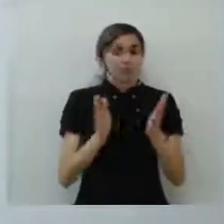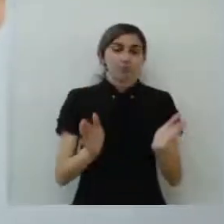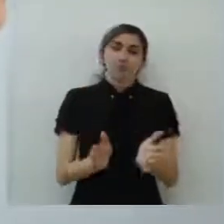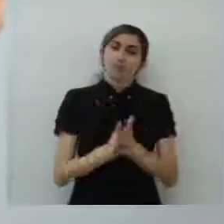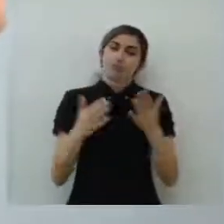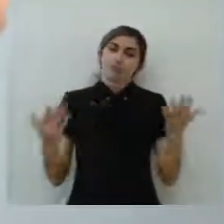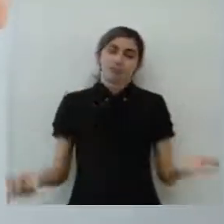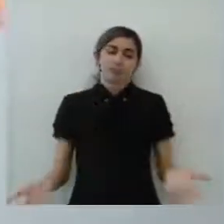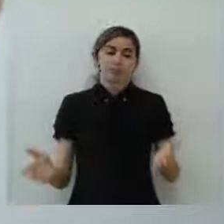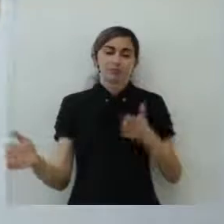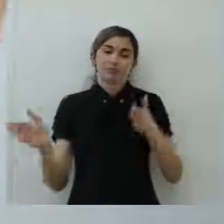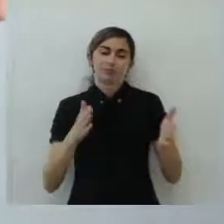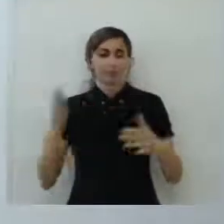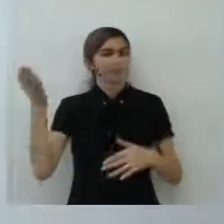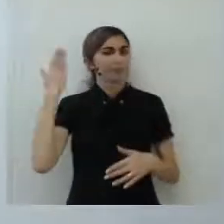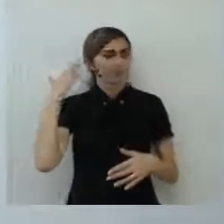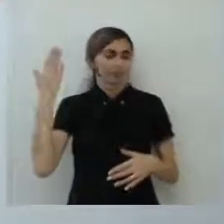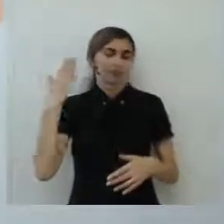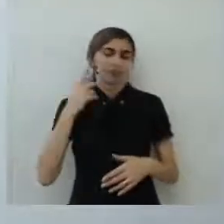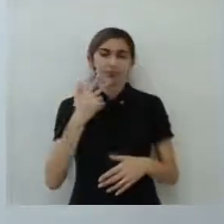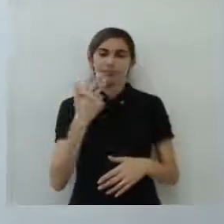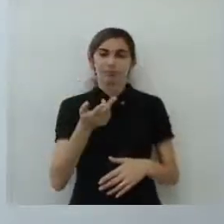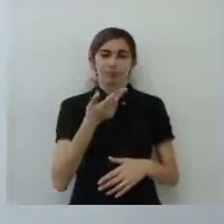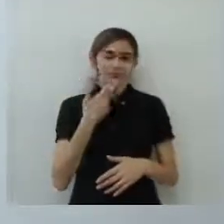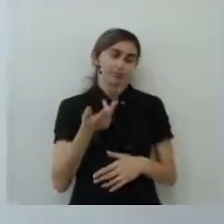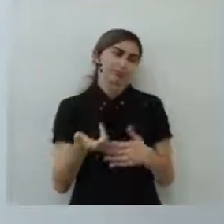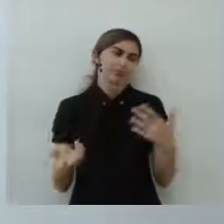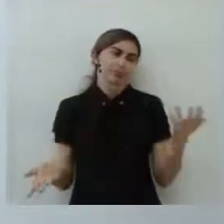que, naquela época, a gente está falando ali